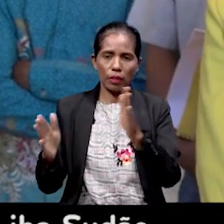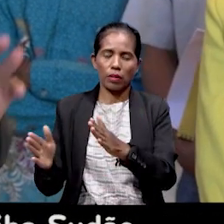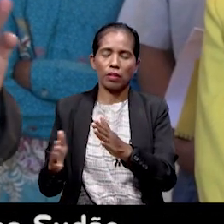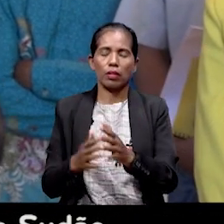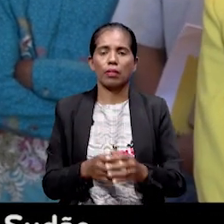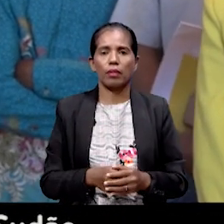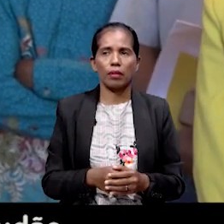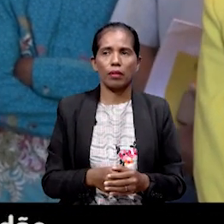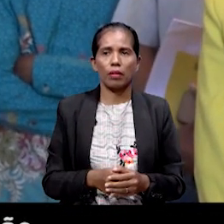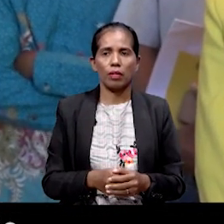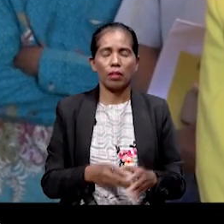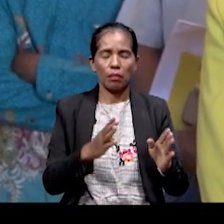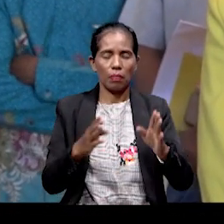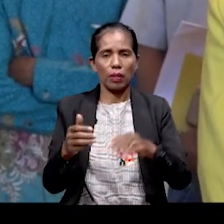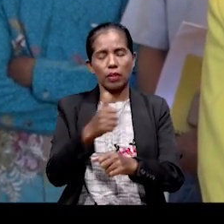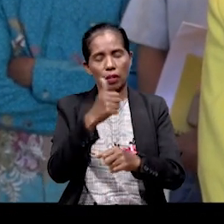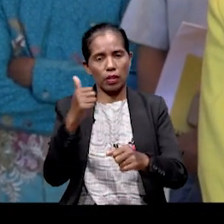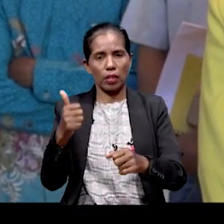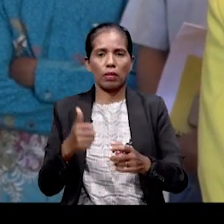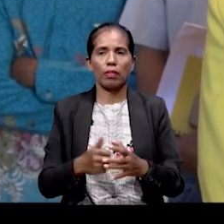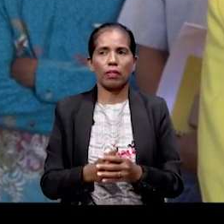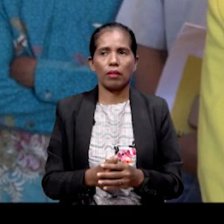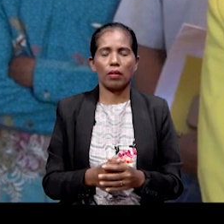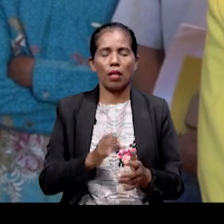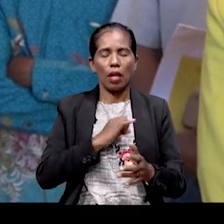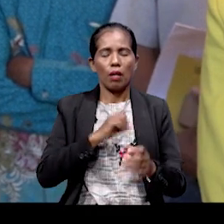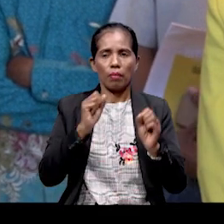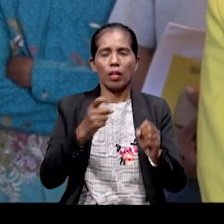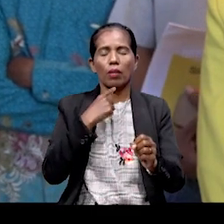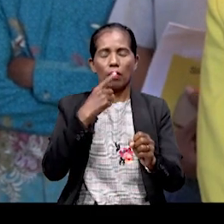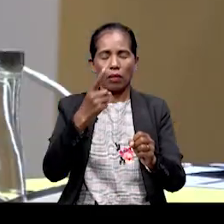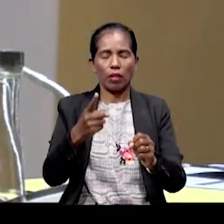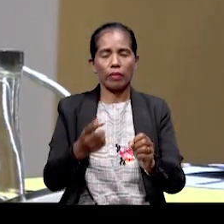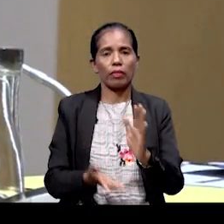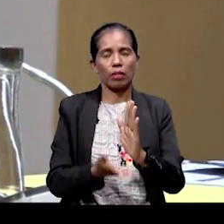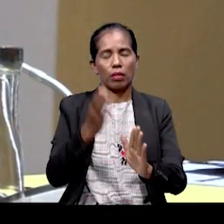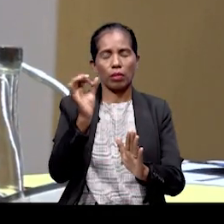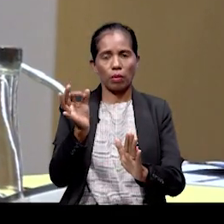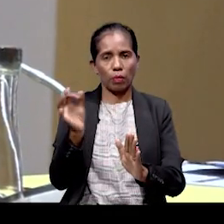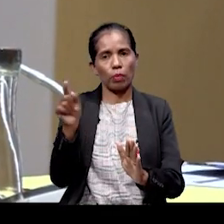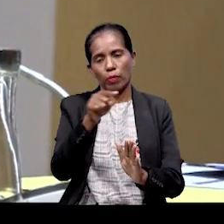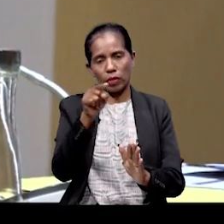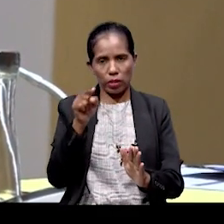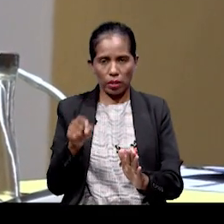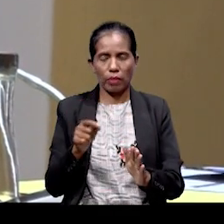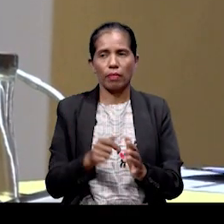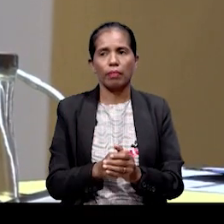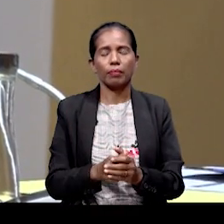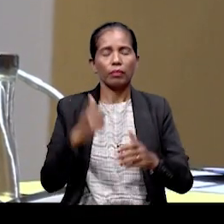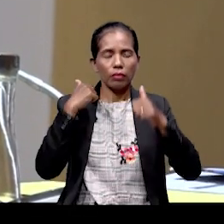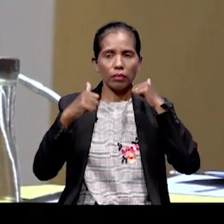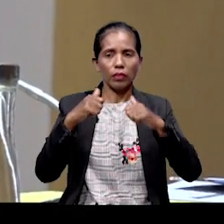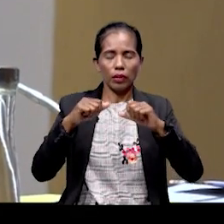100% no entretanto preparativo ser ser e terreno ansau bela kolega kata katinja 90%. Na daune atividade ne belau,